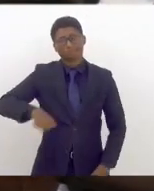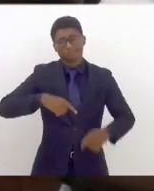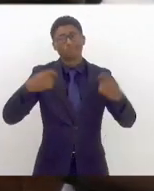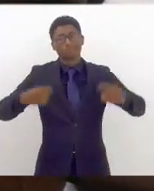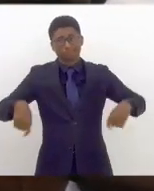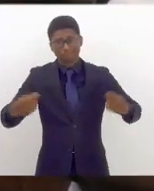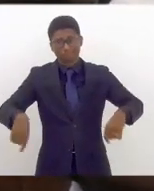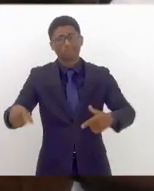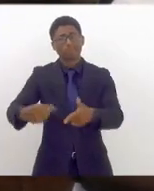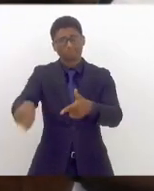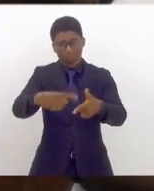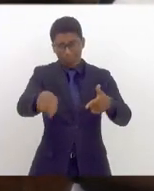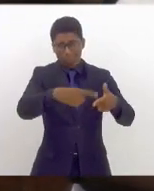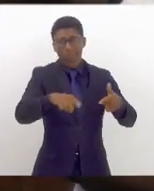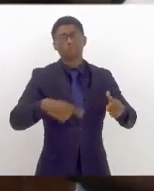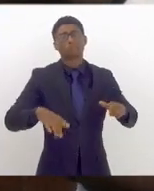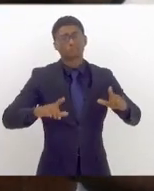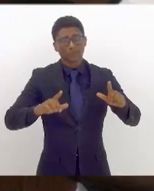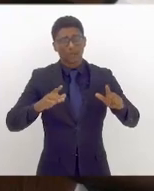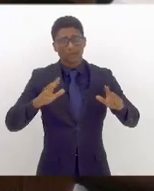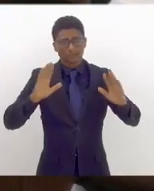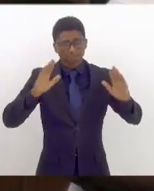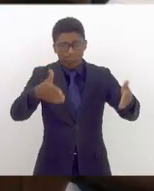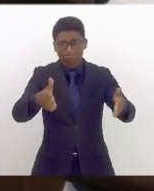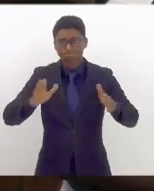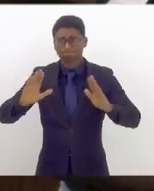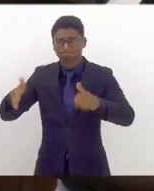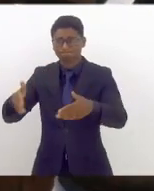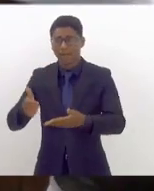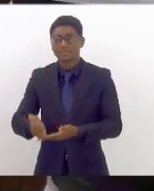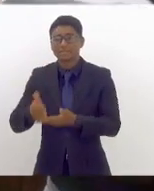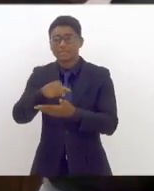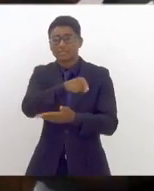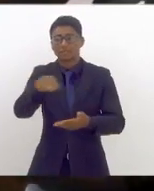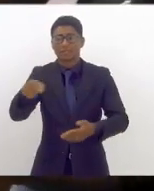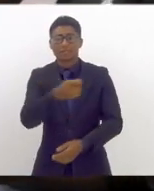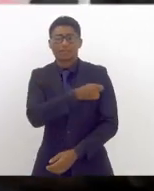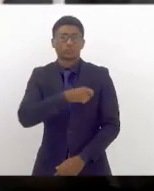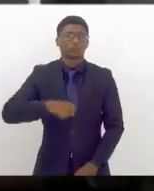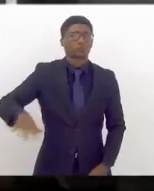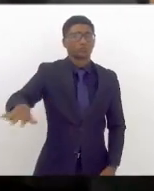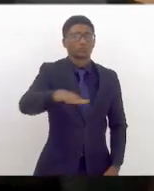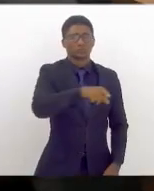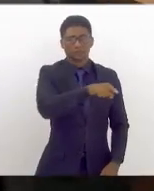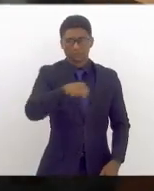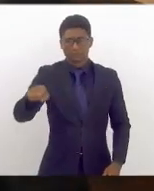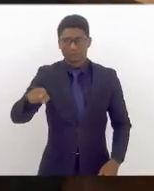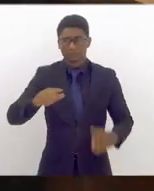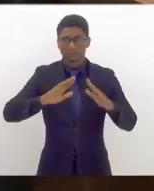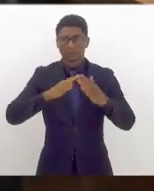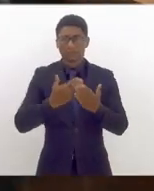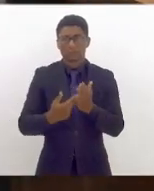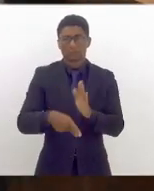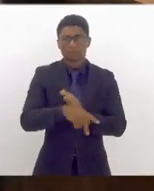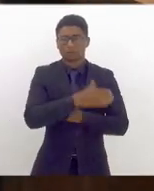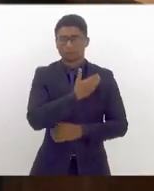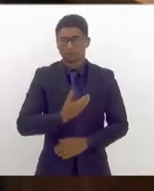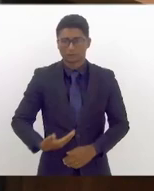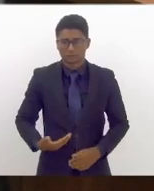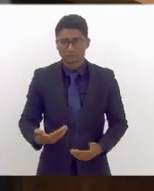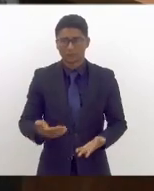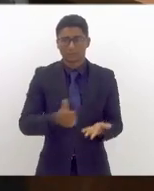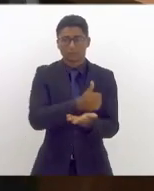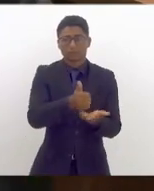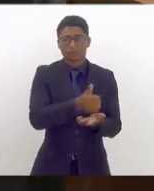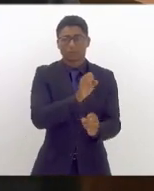esses problemas ligados né assistente estudantil é a permanência do Estudante nas redes públicas estaduais estaduais tanto de Educação